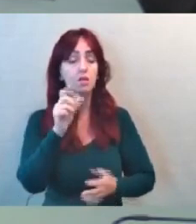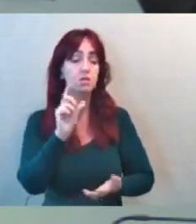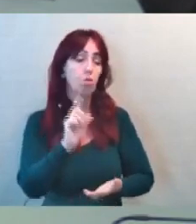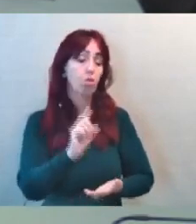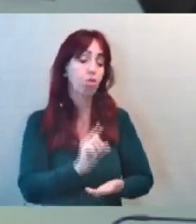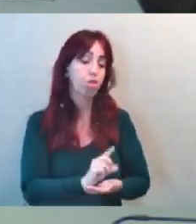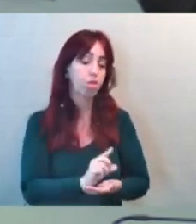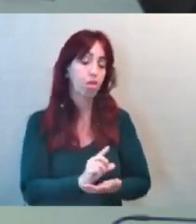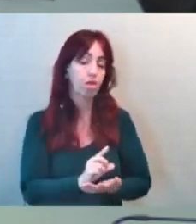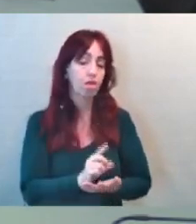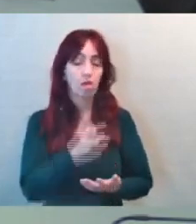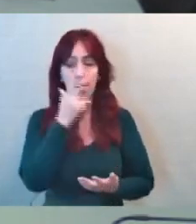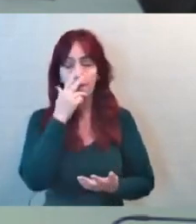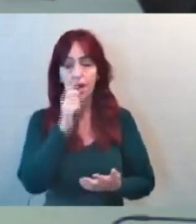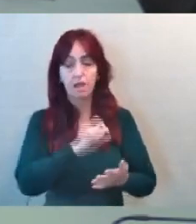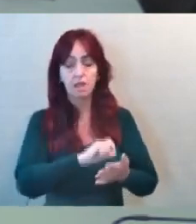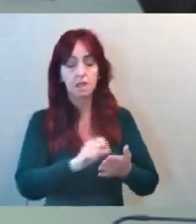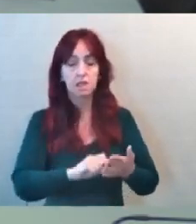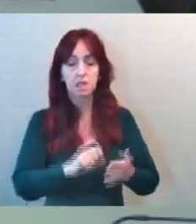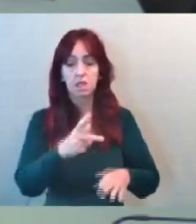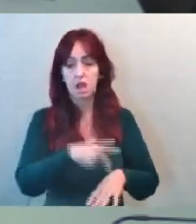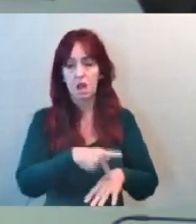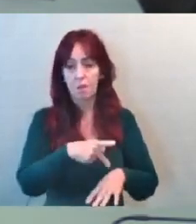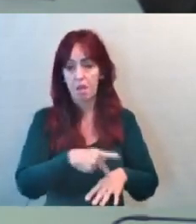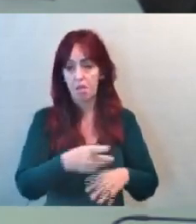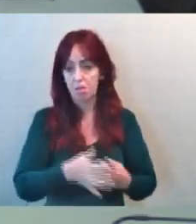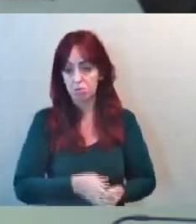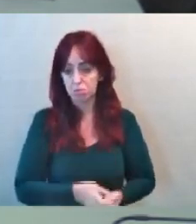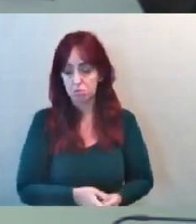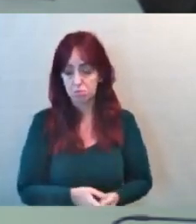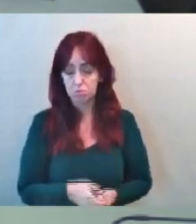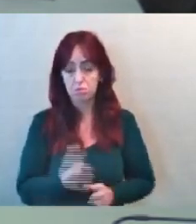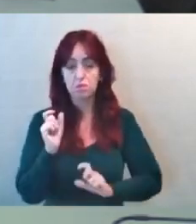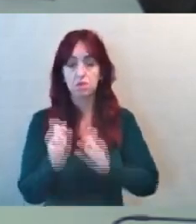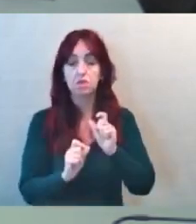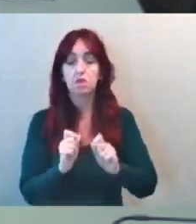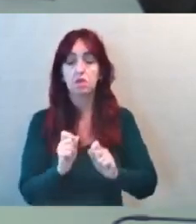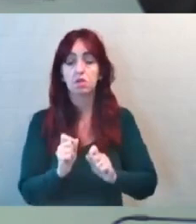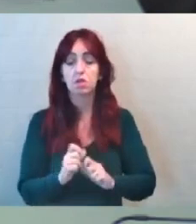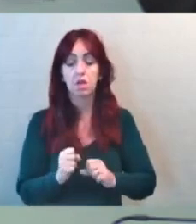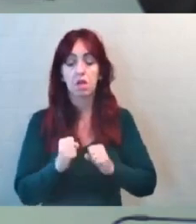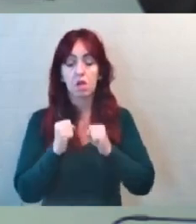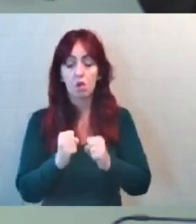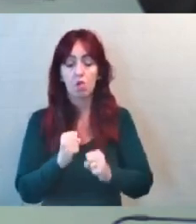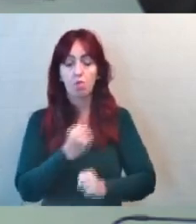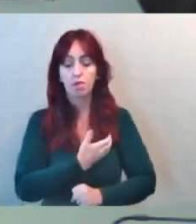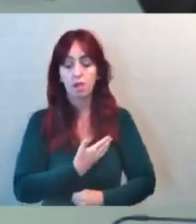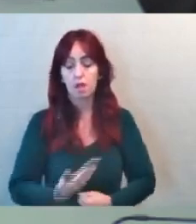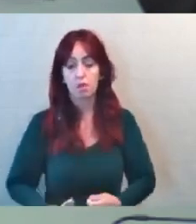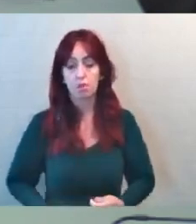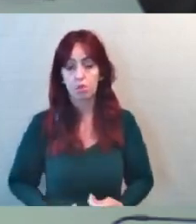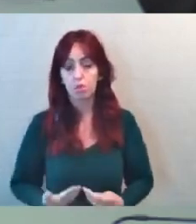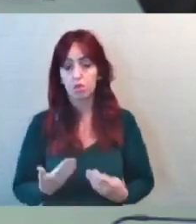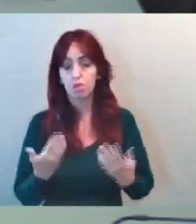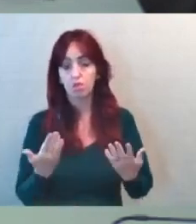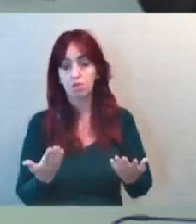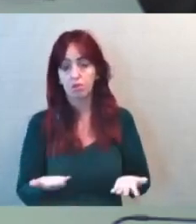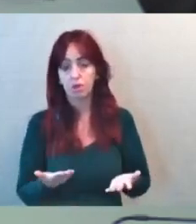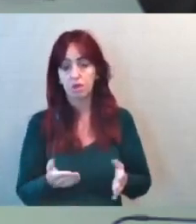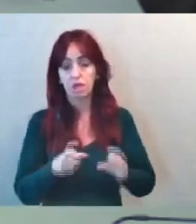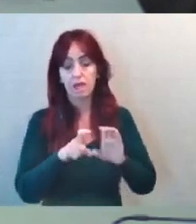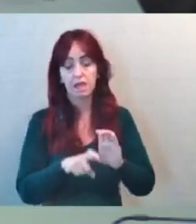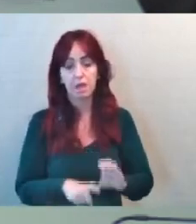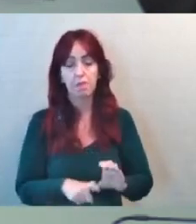fossem escritas na pedra, de que o poder público fica à mercê do poder